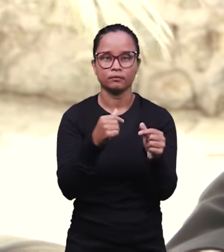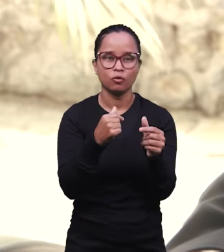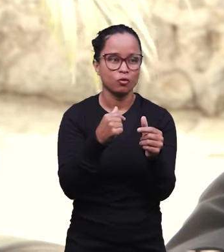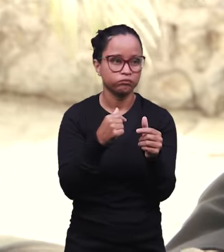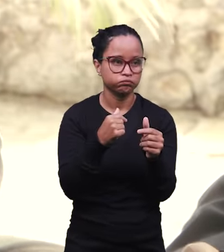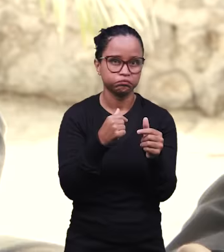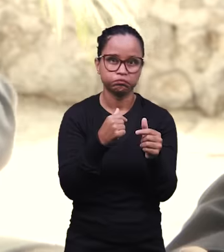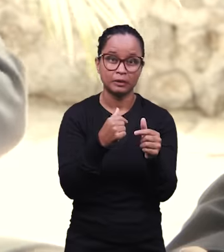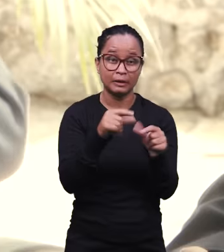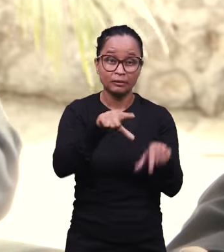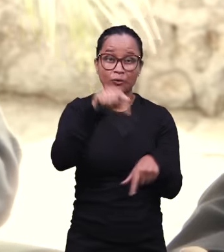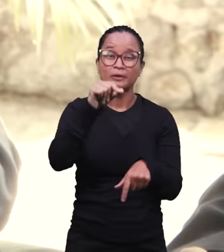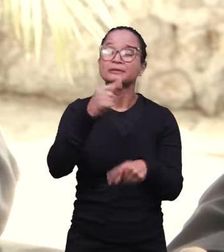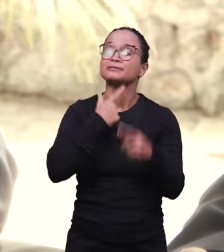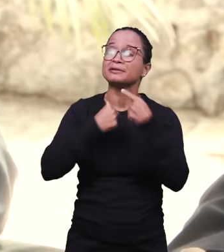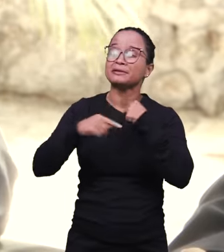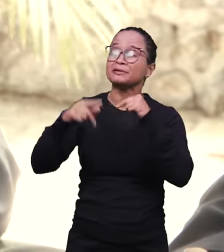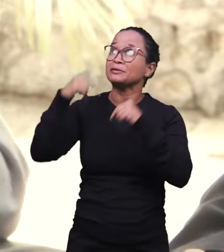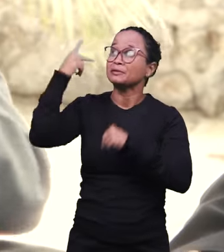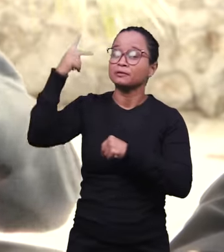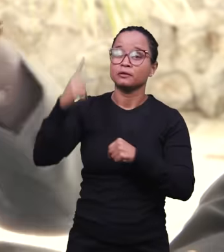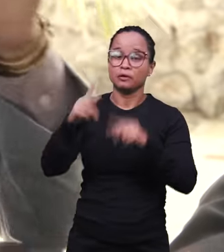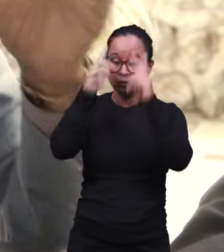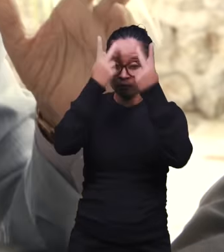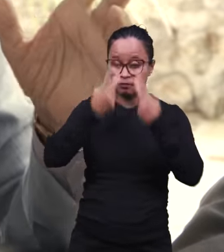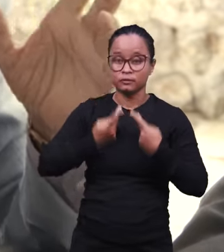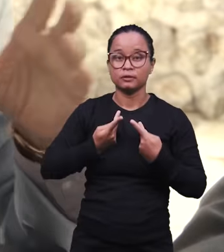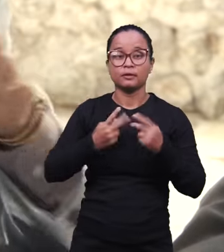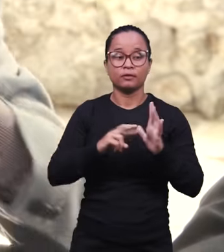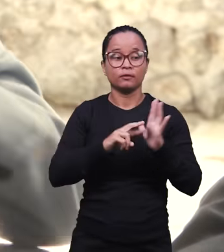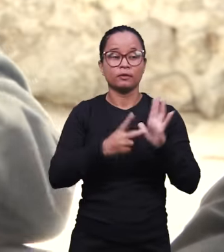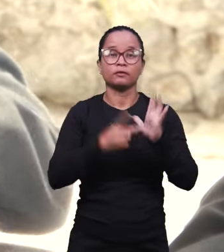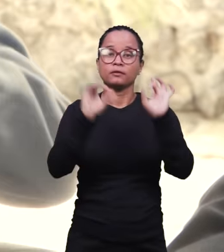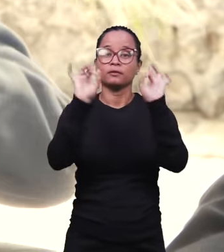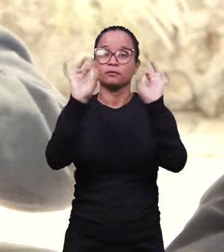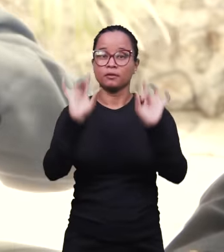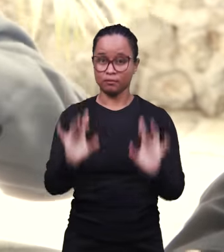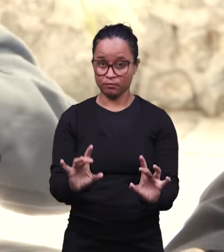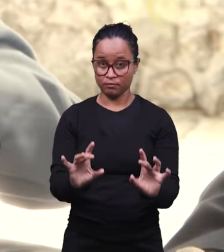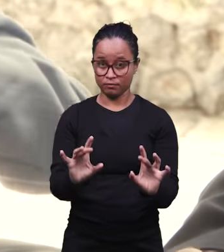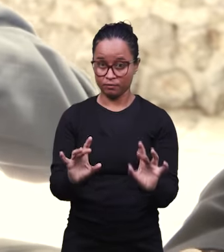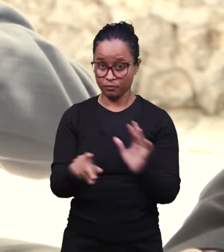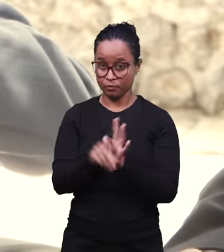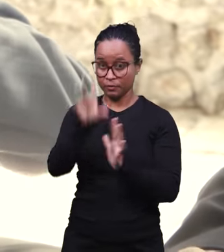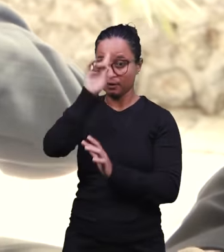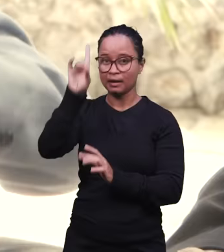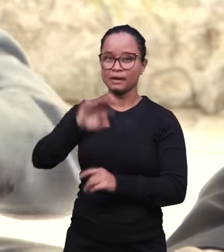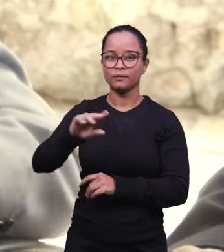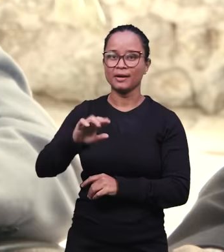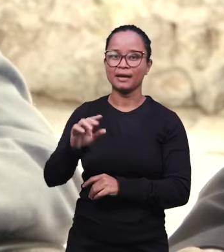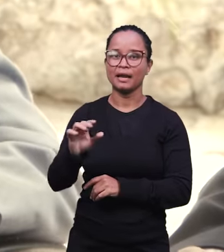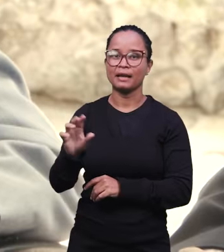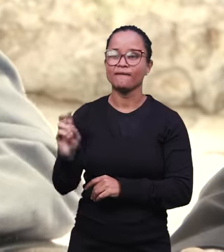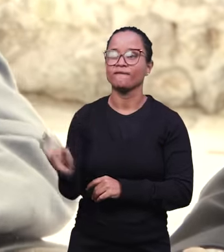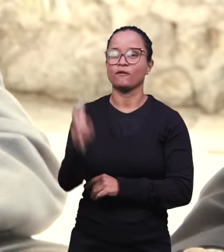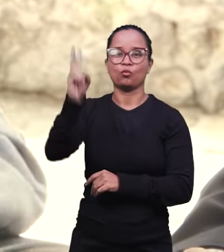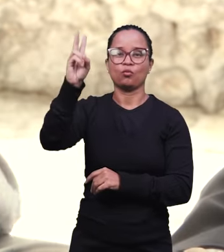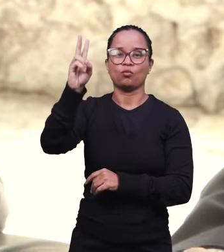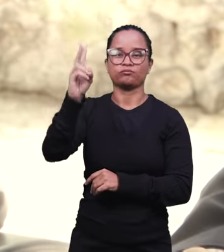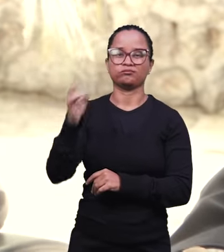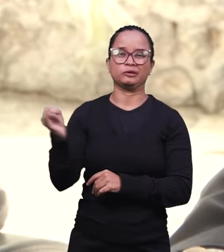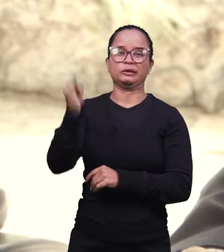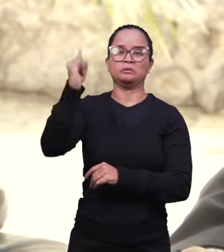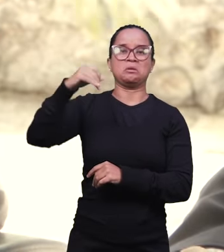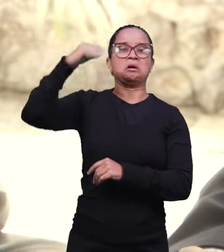e o homem tem um significado especial para Ele. Não é que o homem tenha esse valor. E quando